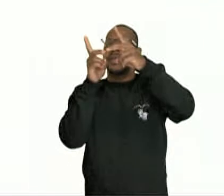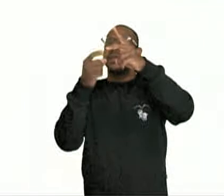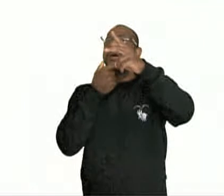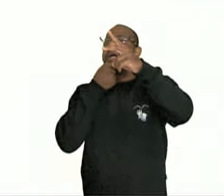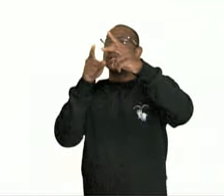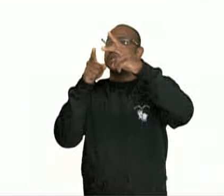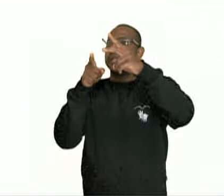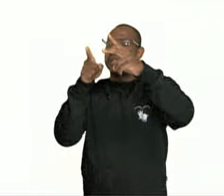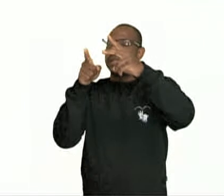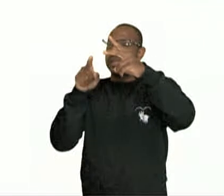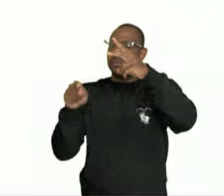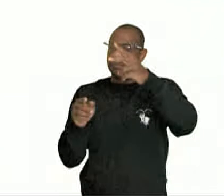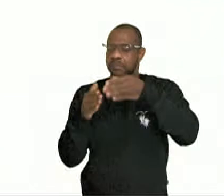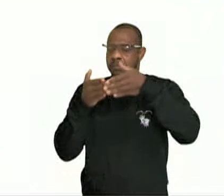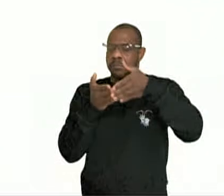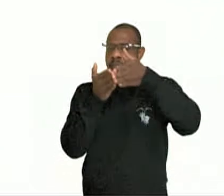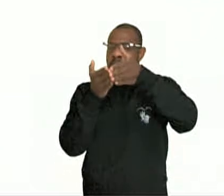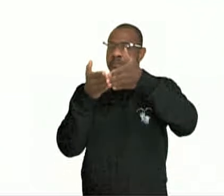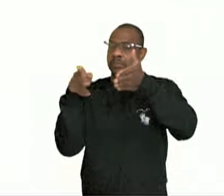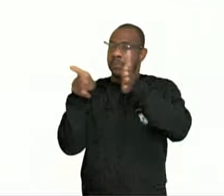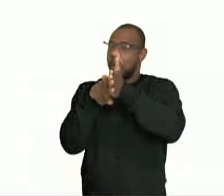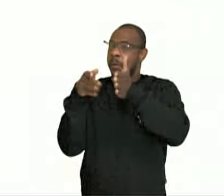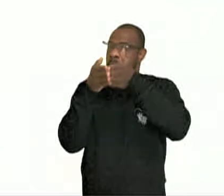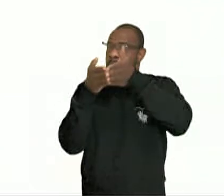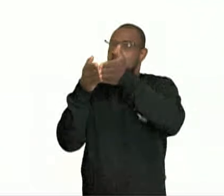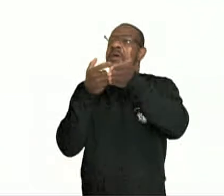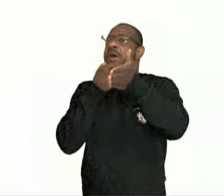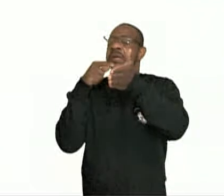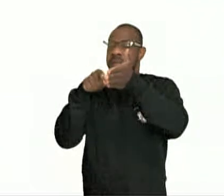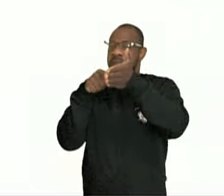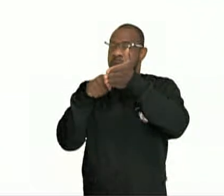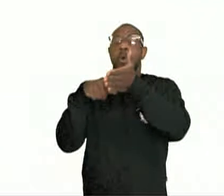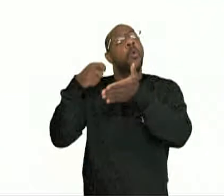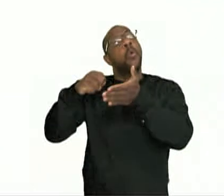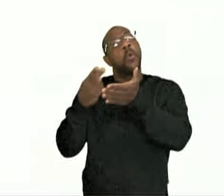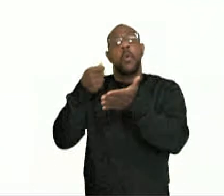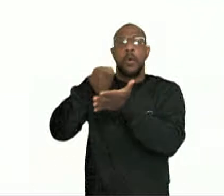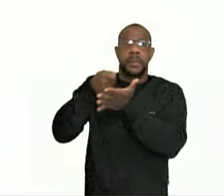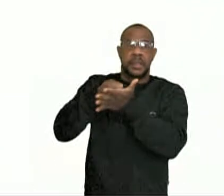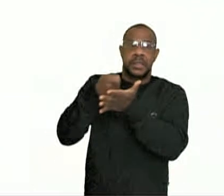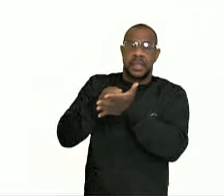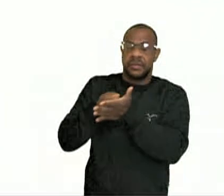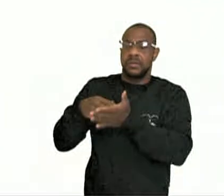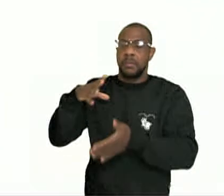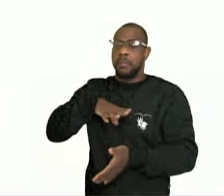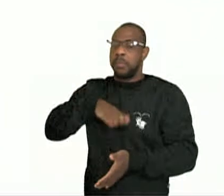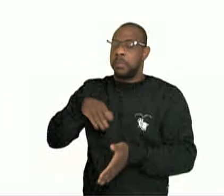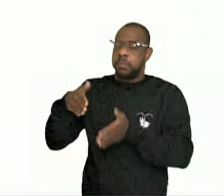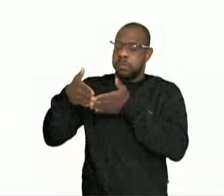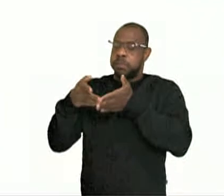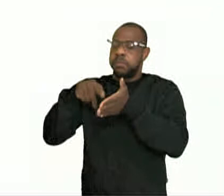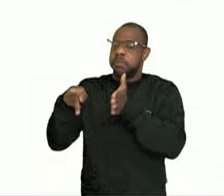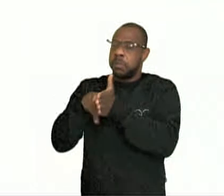por um navio inglês ou então transportado obrigatoriamente por um navio português, que era a origem do produto.